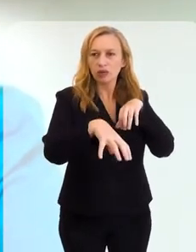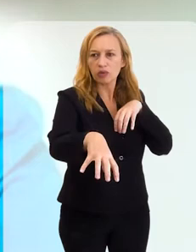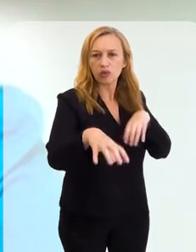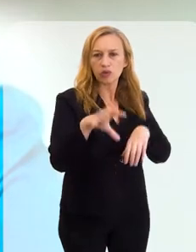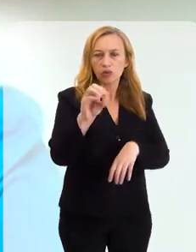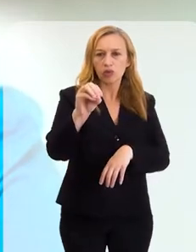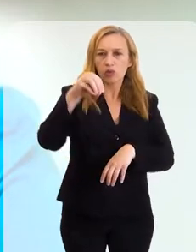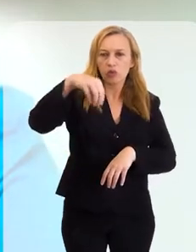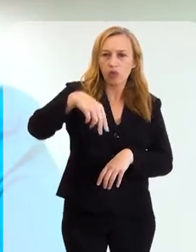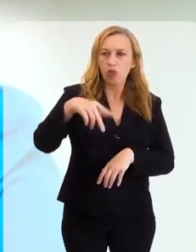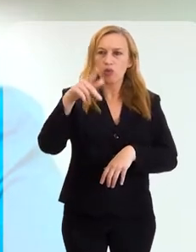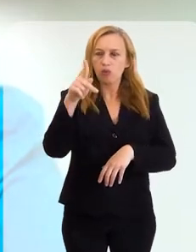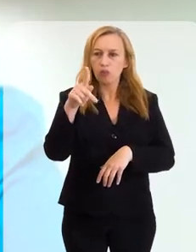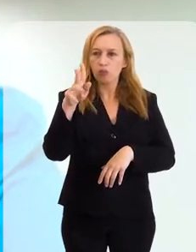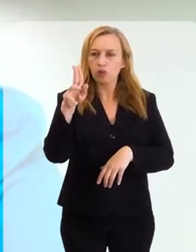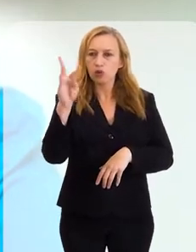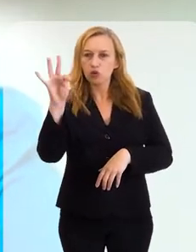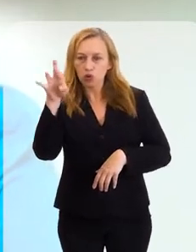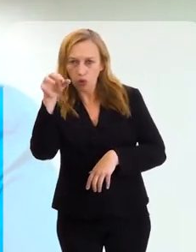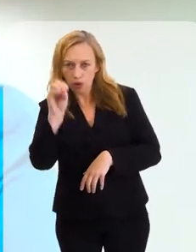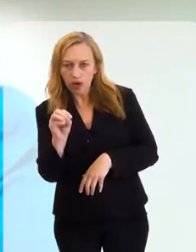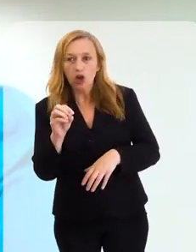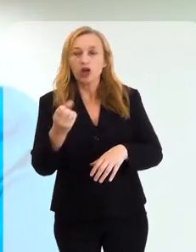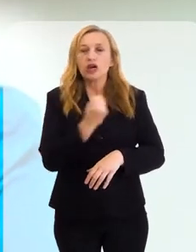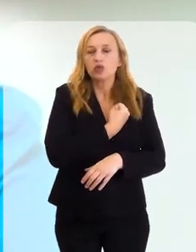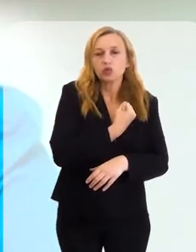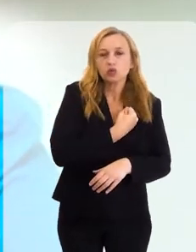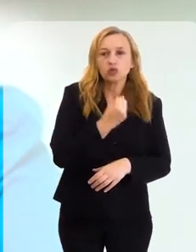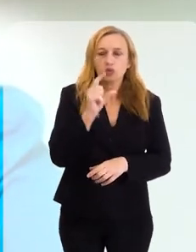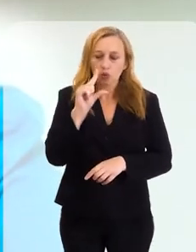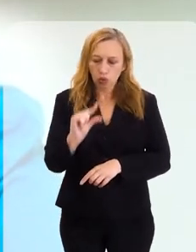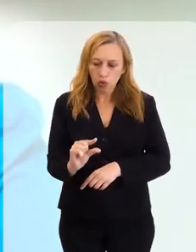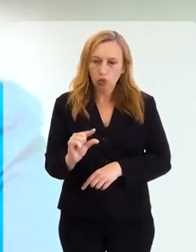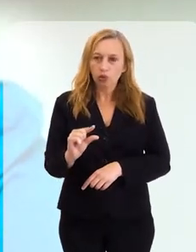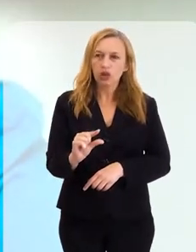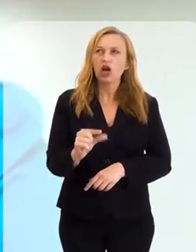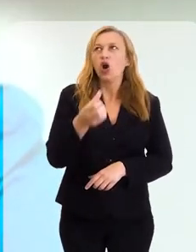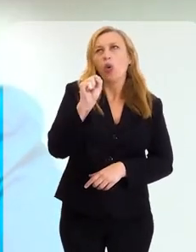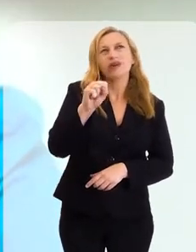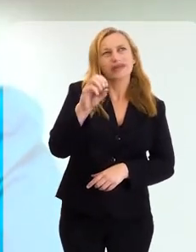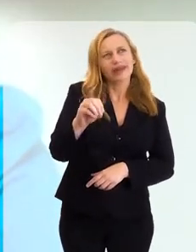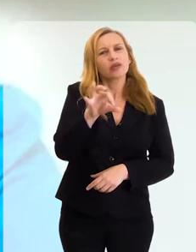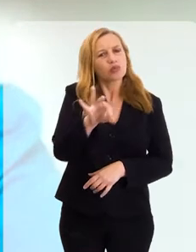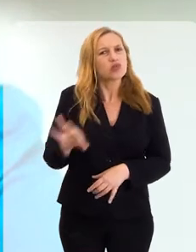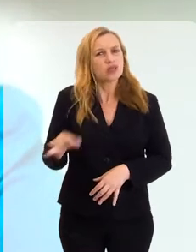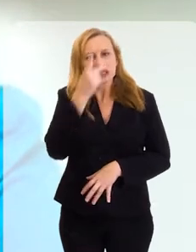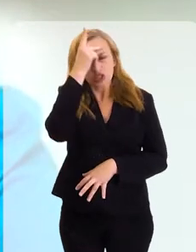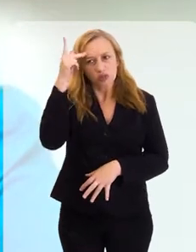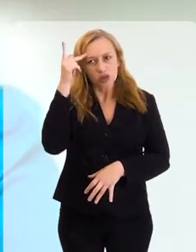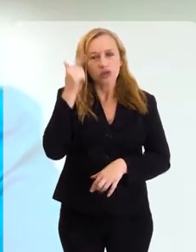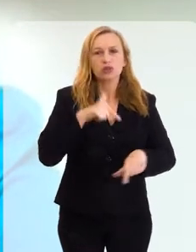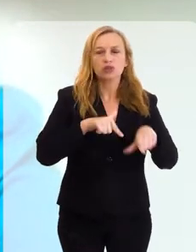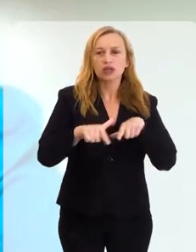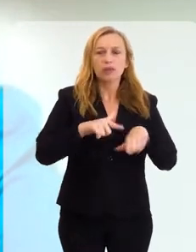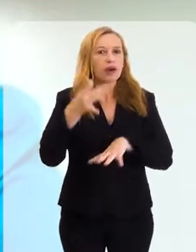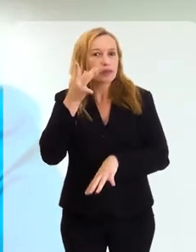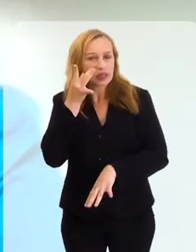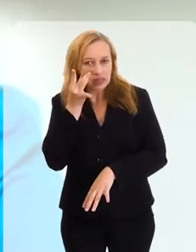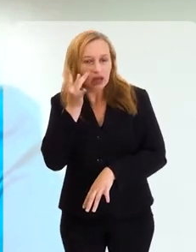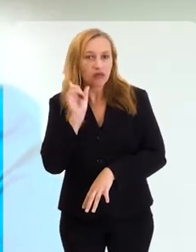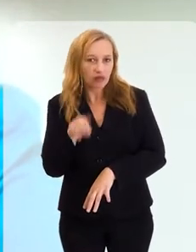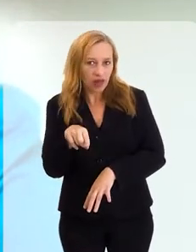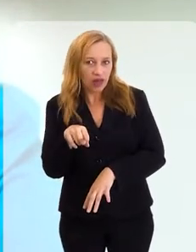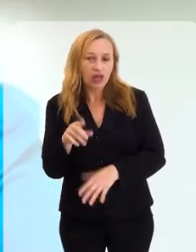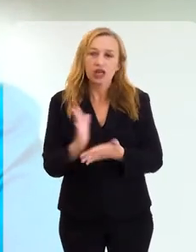para a maior parte das pessoas. Então, nós tínhamos um número reduzido, em torno de, sei lá, 80% das pessoas em